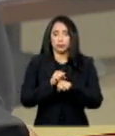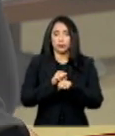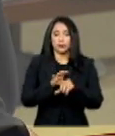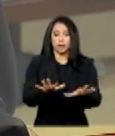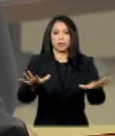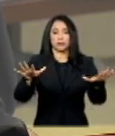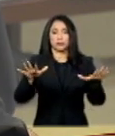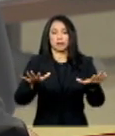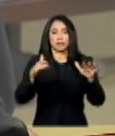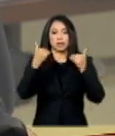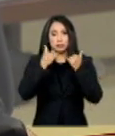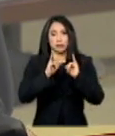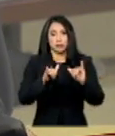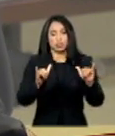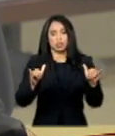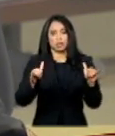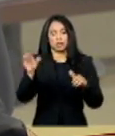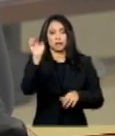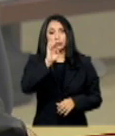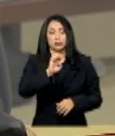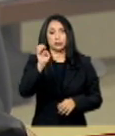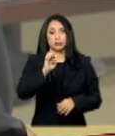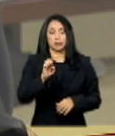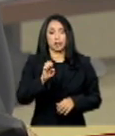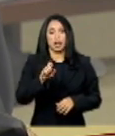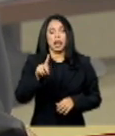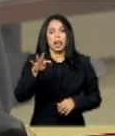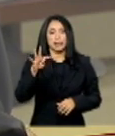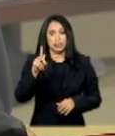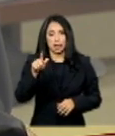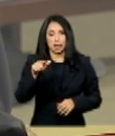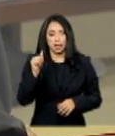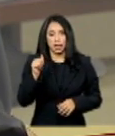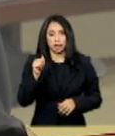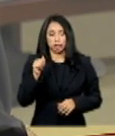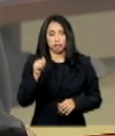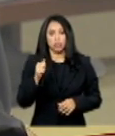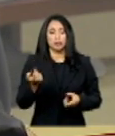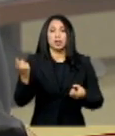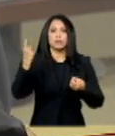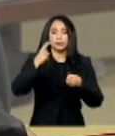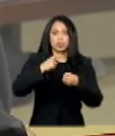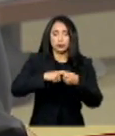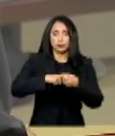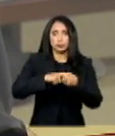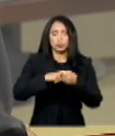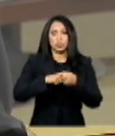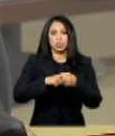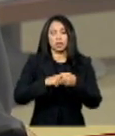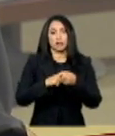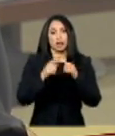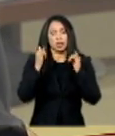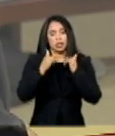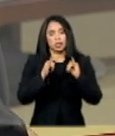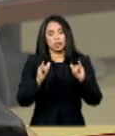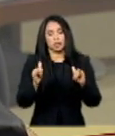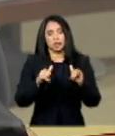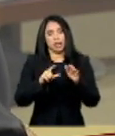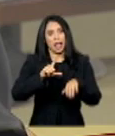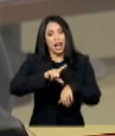naquele estado da taxa de religação no caso de corte de fornecimento de energia por atraso no pagamento da fatura